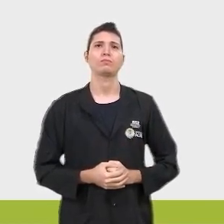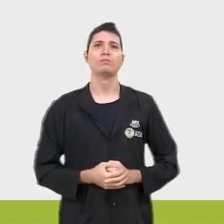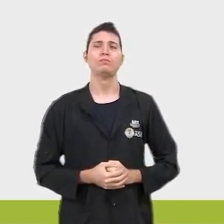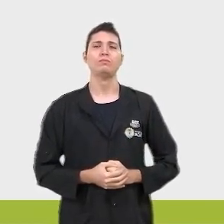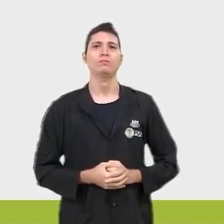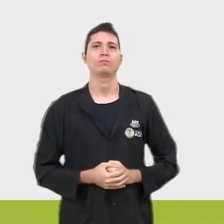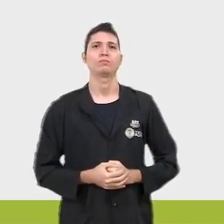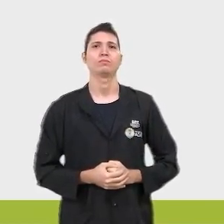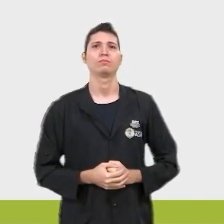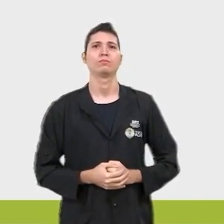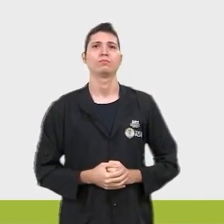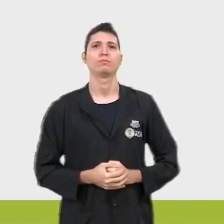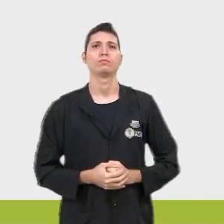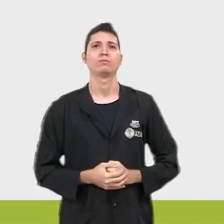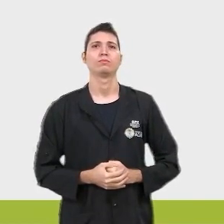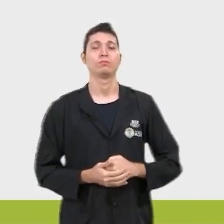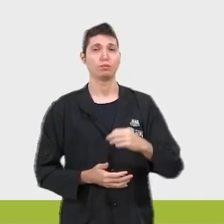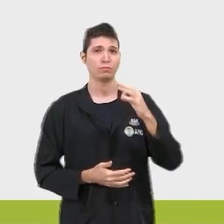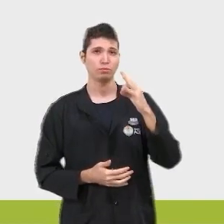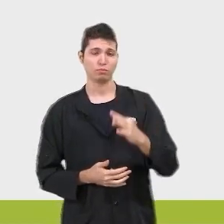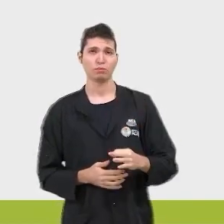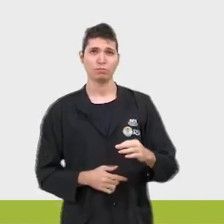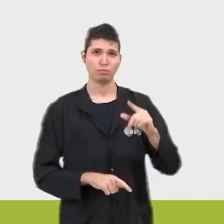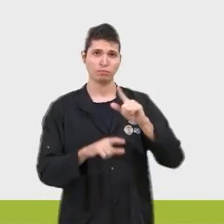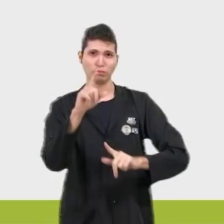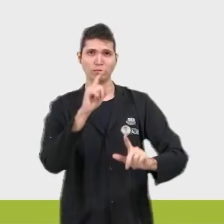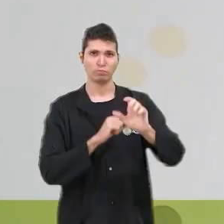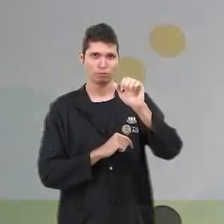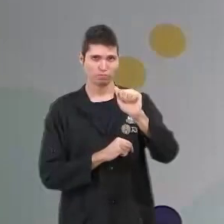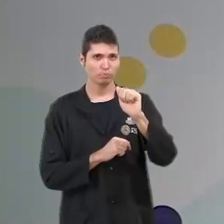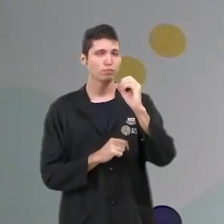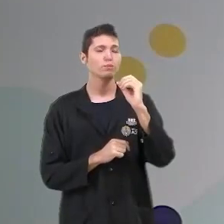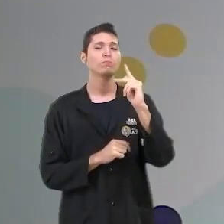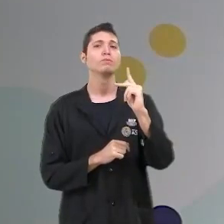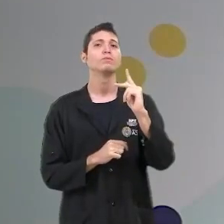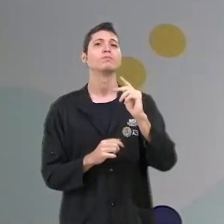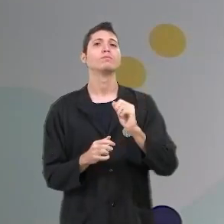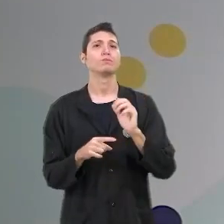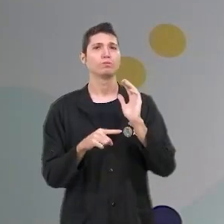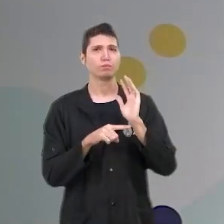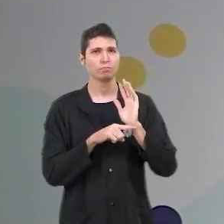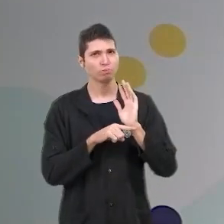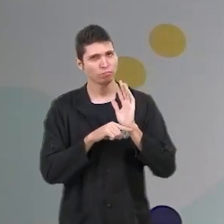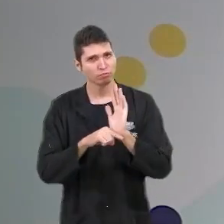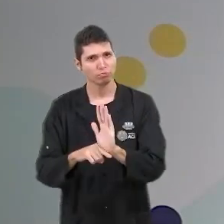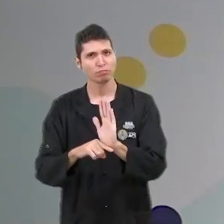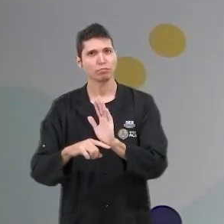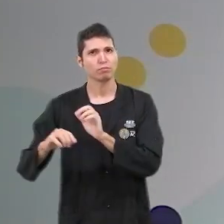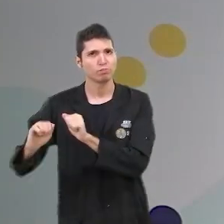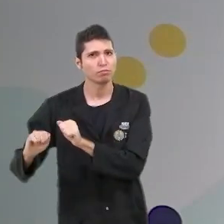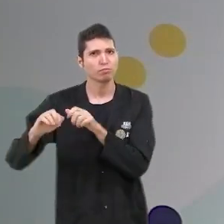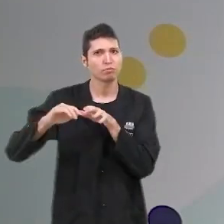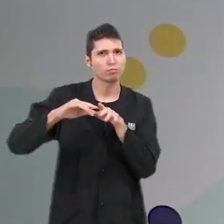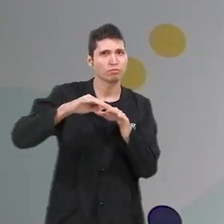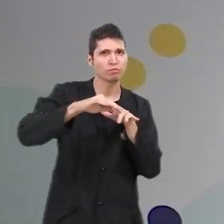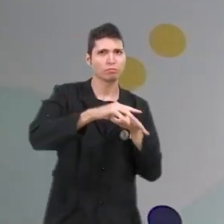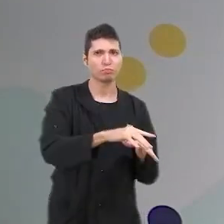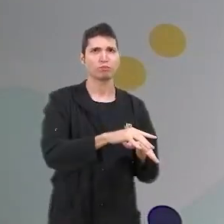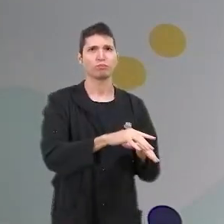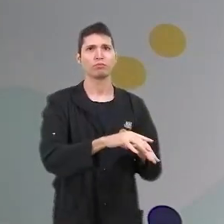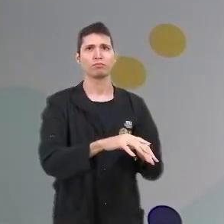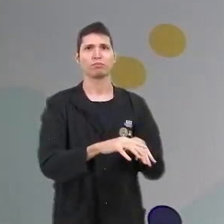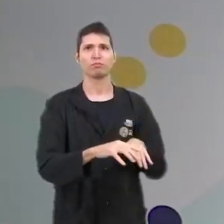Está correta a letra A, ok? Propicia o fluxo gênico. Eu falei para vocês desde o